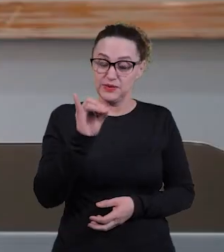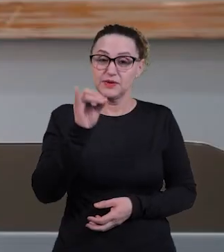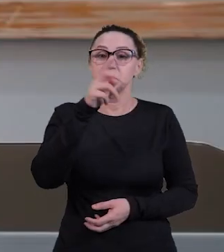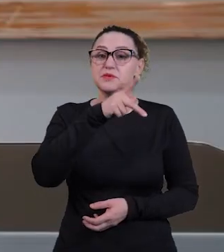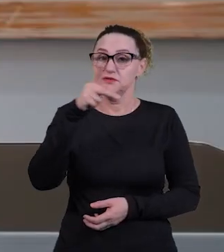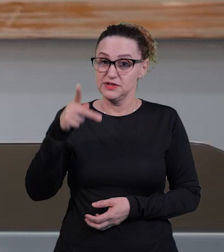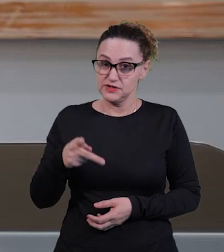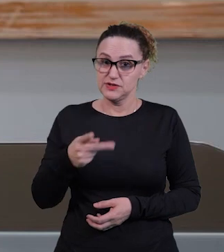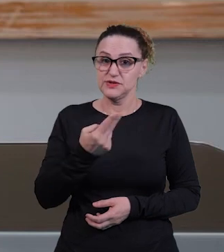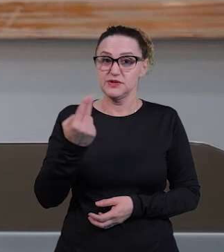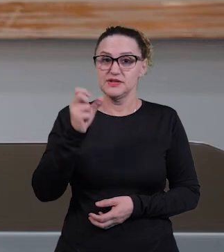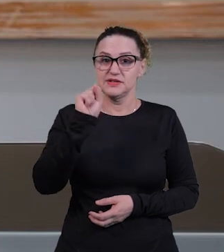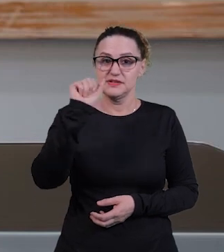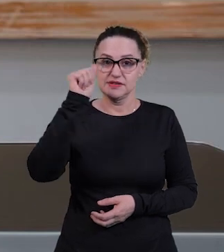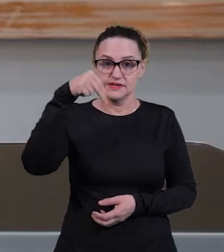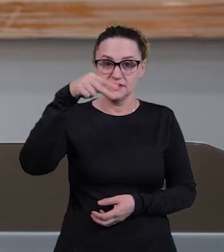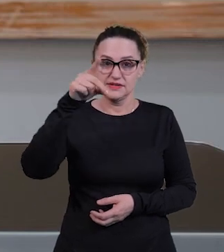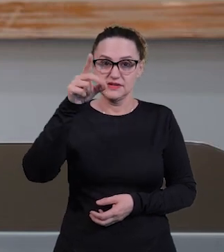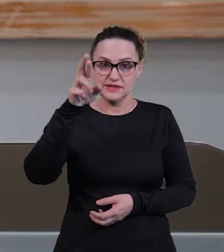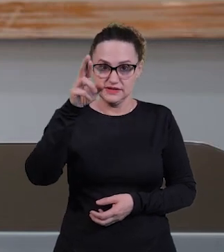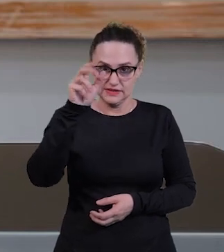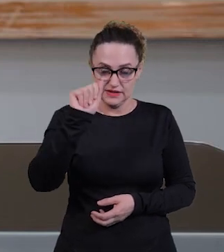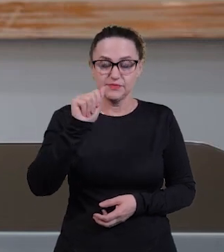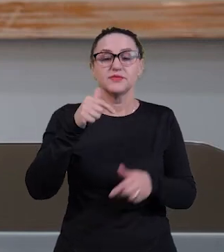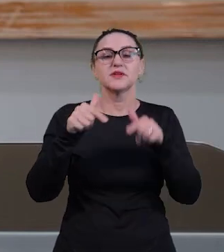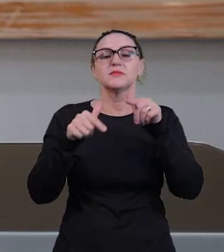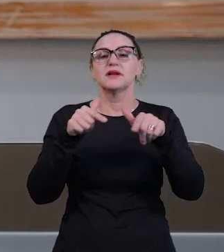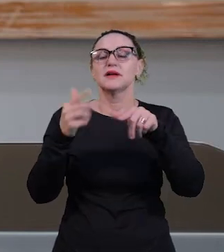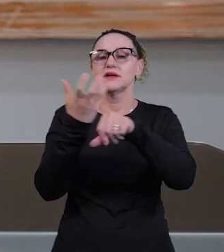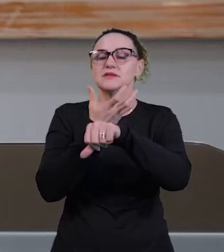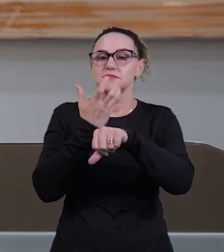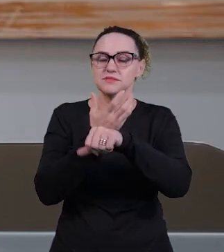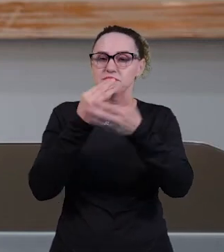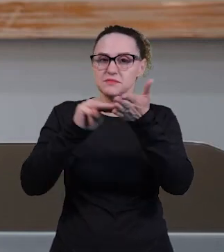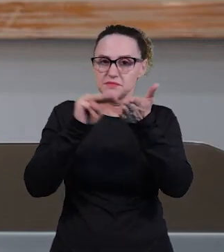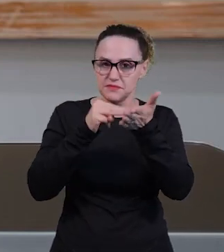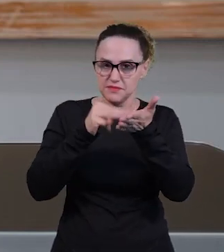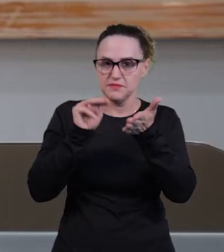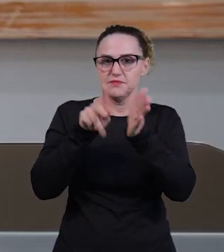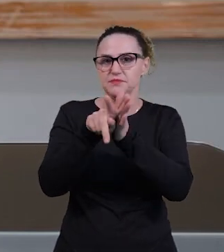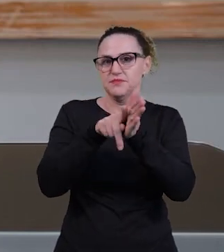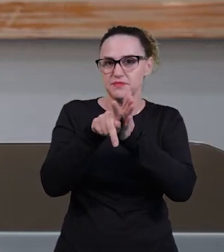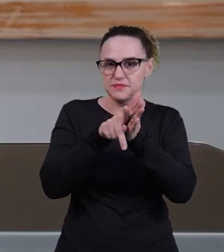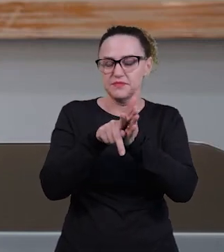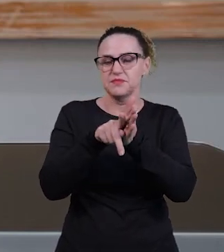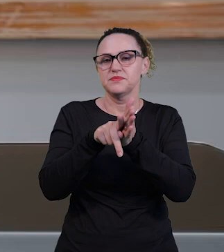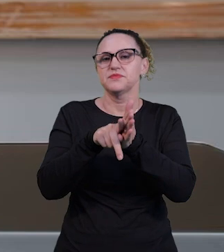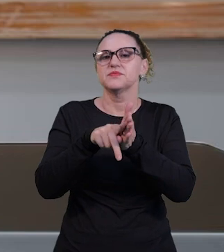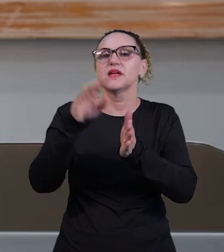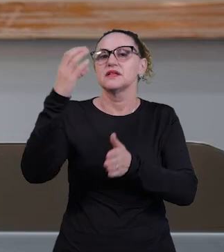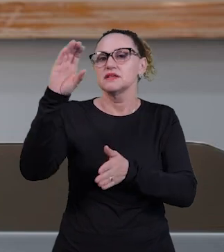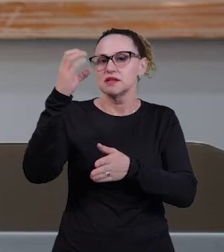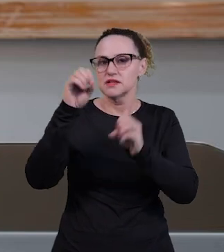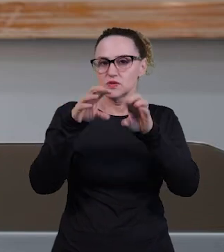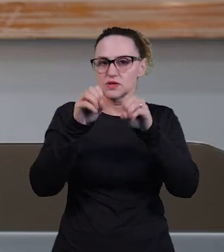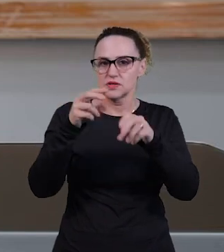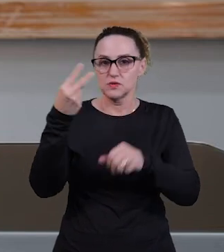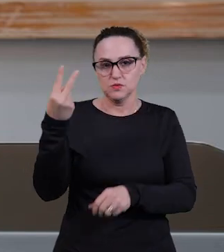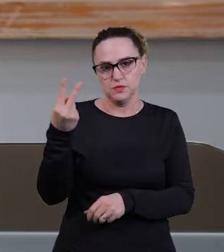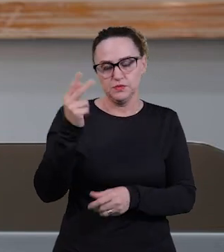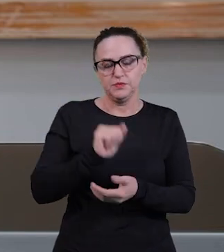eu sou a professora Sandra Pietrobon e estaremos trabalhando a disciplina de Metodologia da Pesquisa em Ciências da Educação